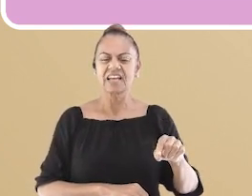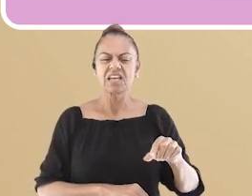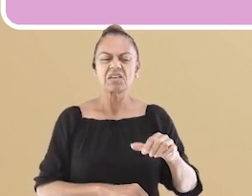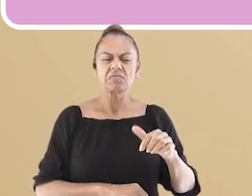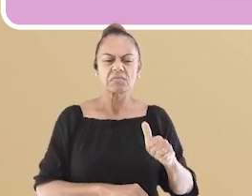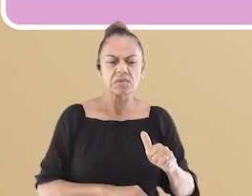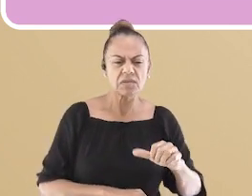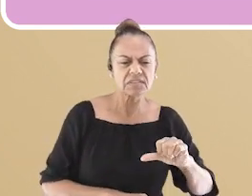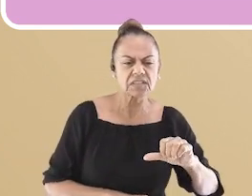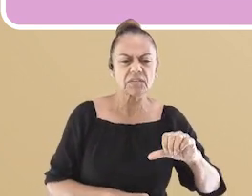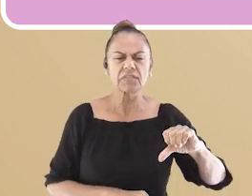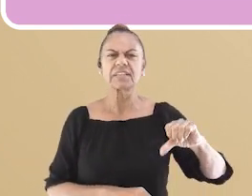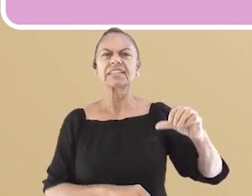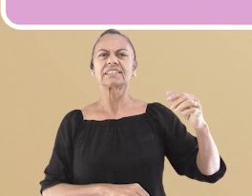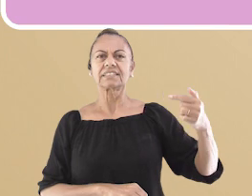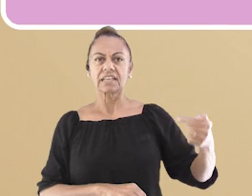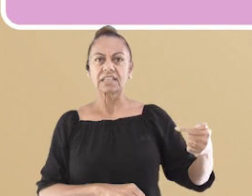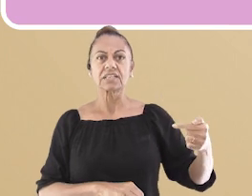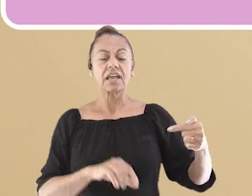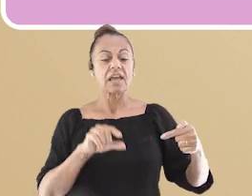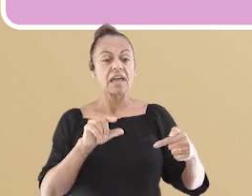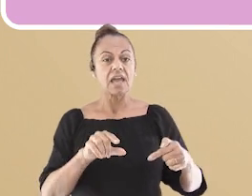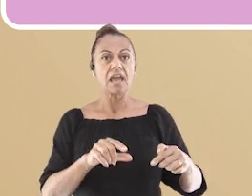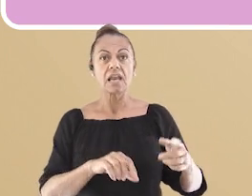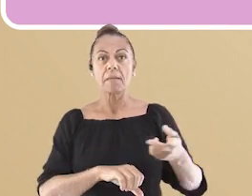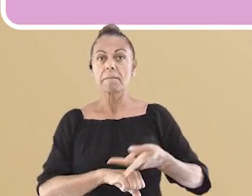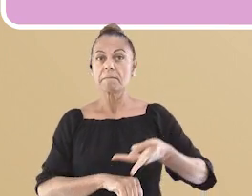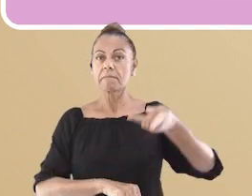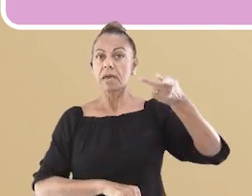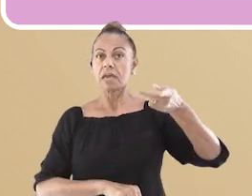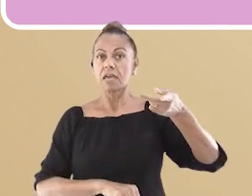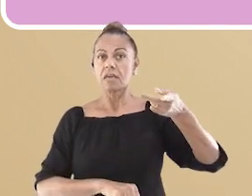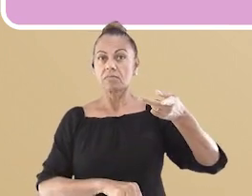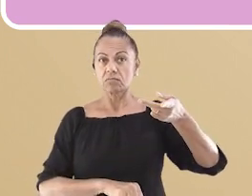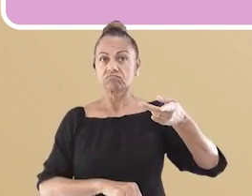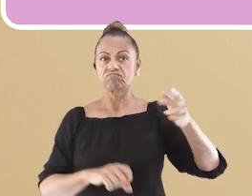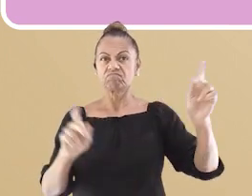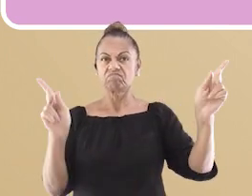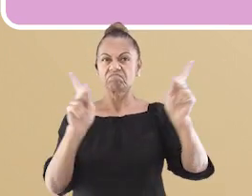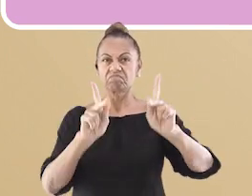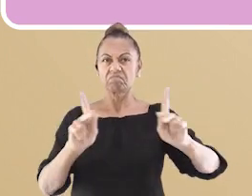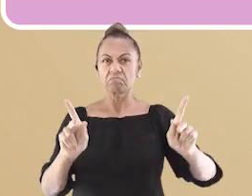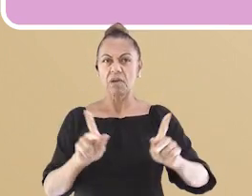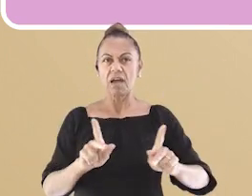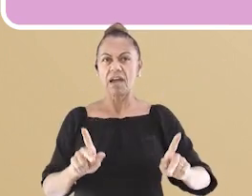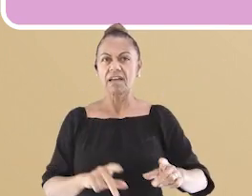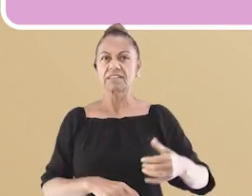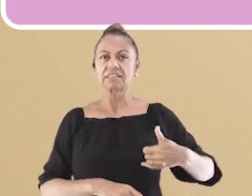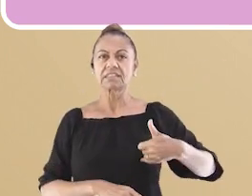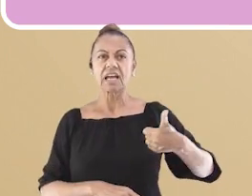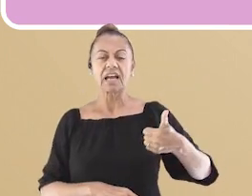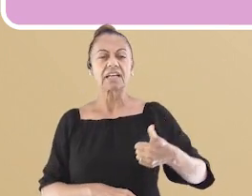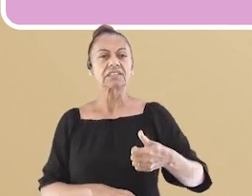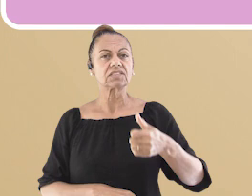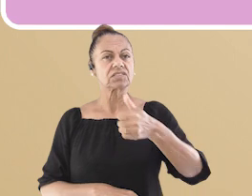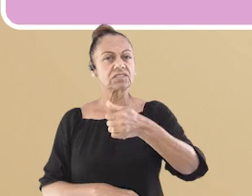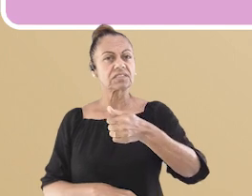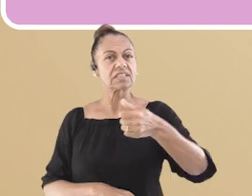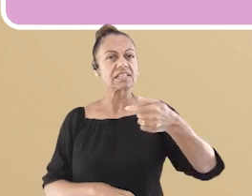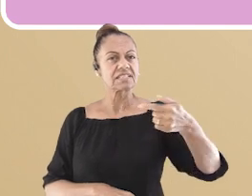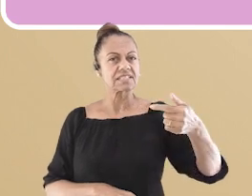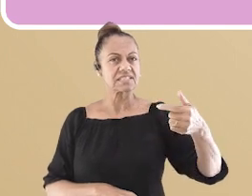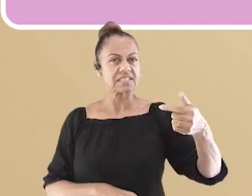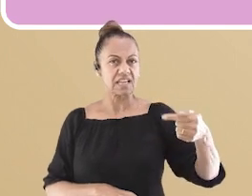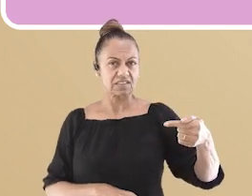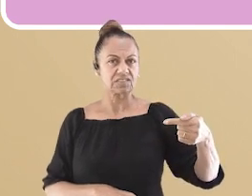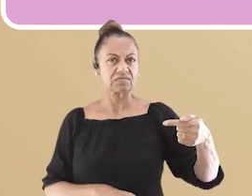1997, a mais jovem ganhadora do Prêmio Nobel da Paz, com apenas 17